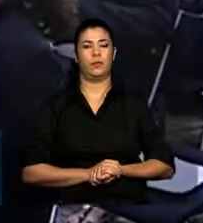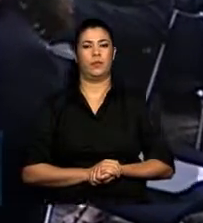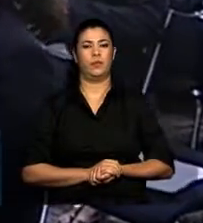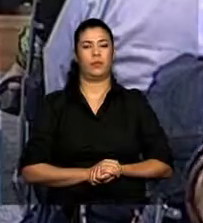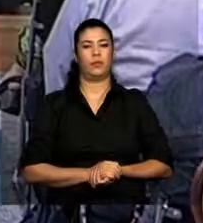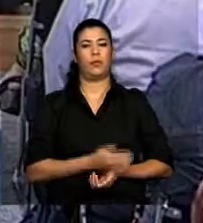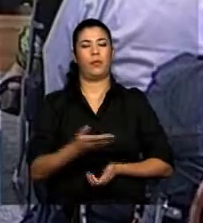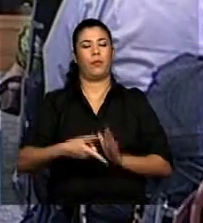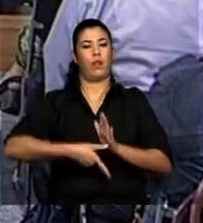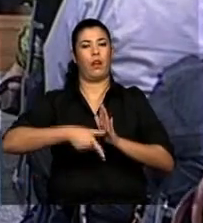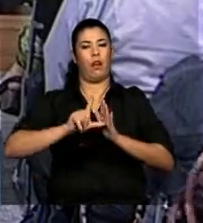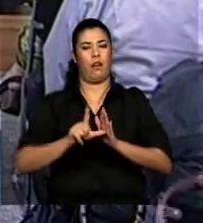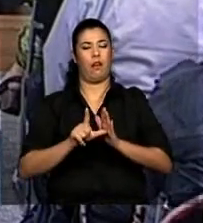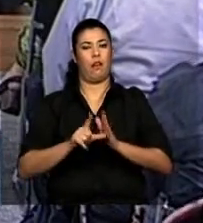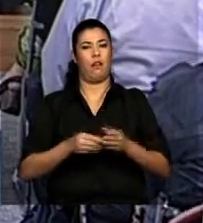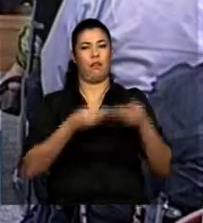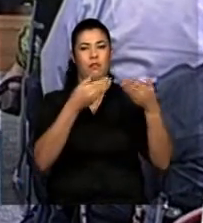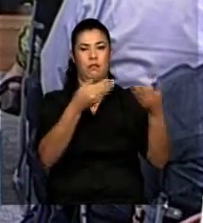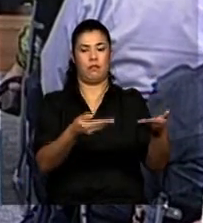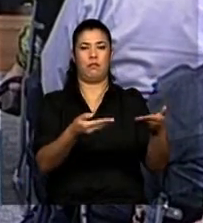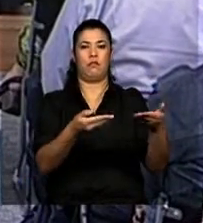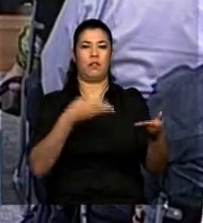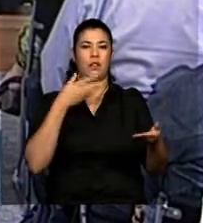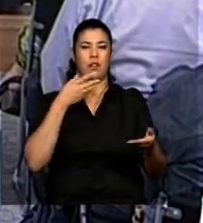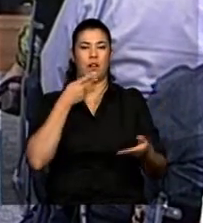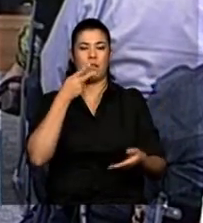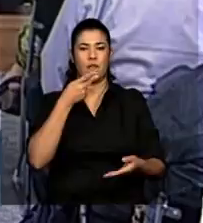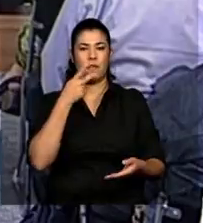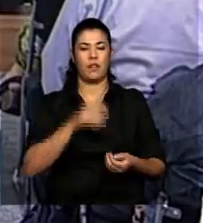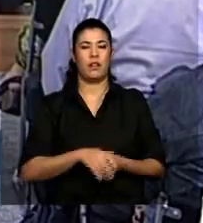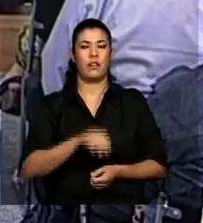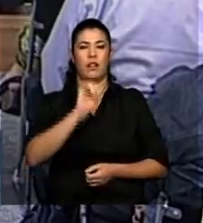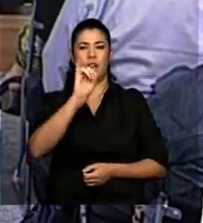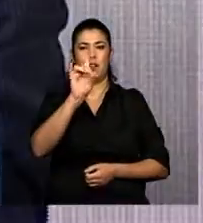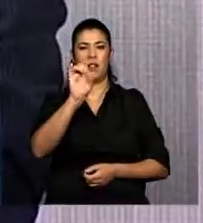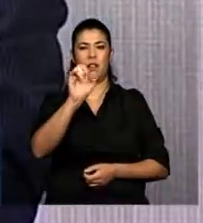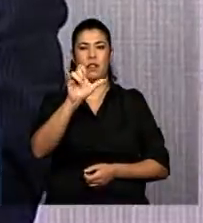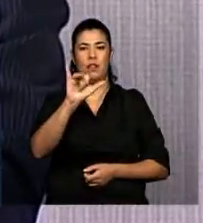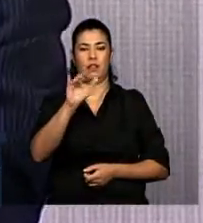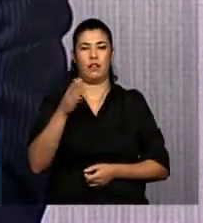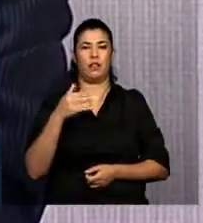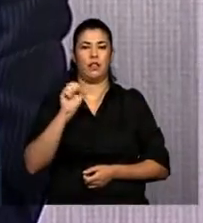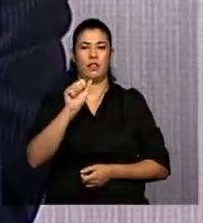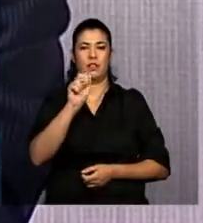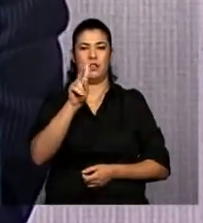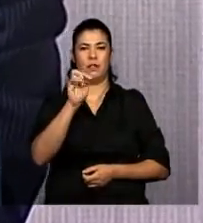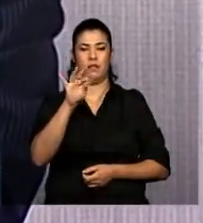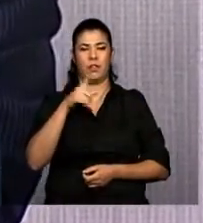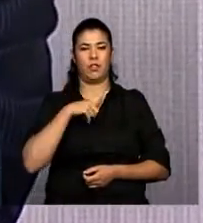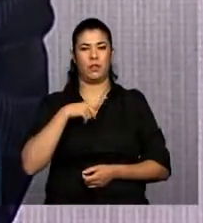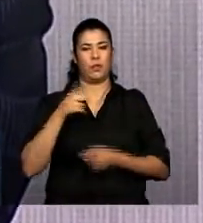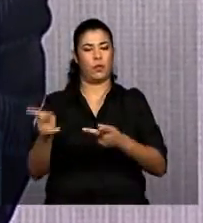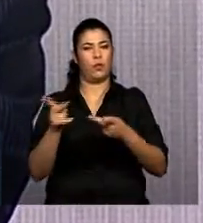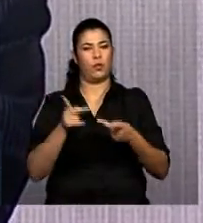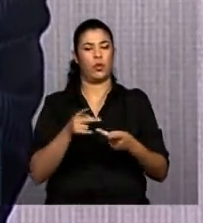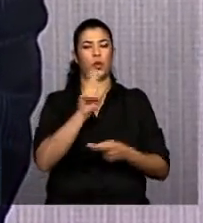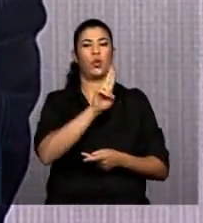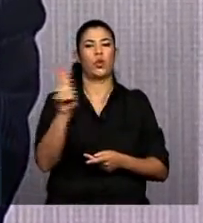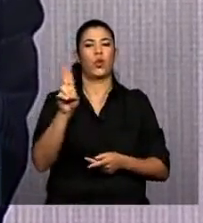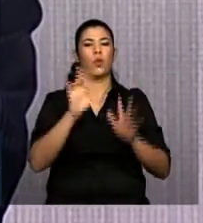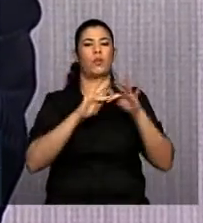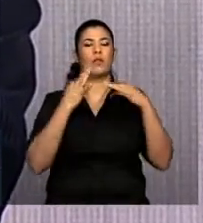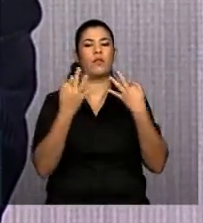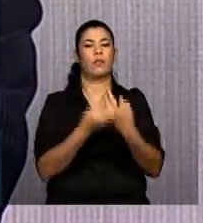Senhoras e senhores, antes de passar a palavra à ministra Idelis Salvatti para o encerramento deste evento, gostaria de convidar para falar em nome das famílias